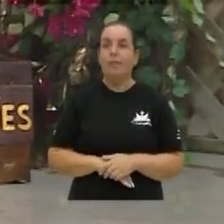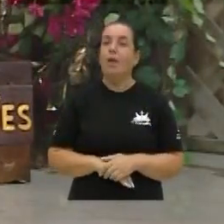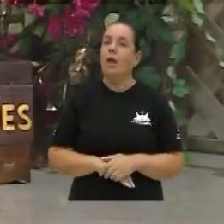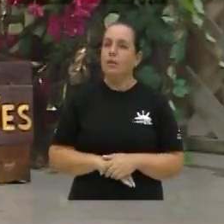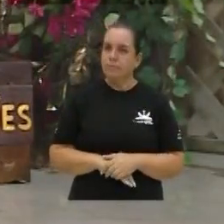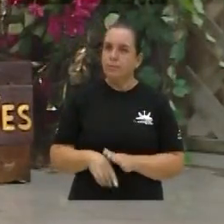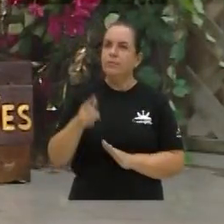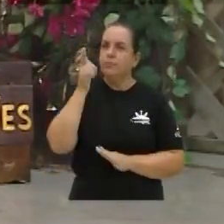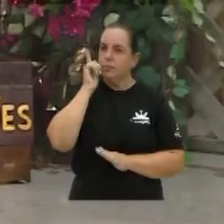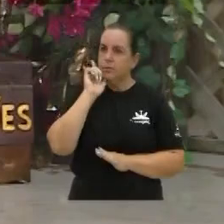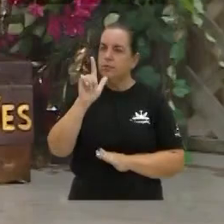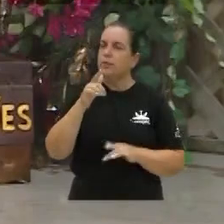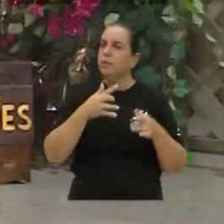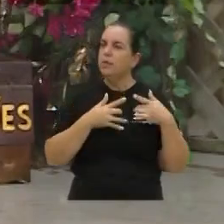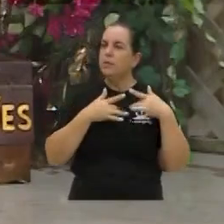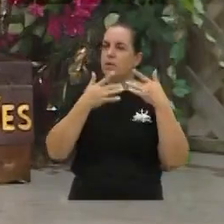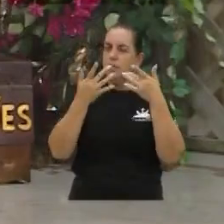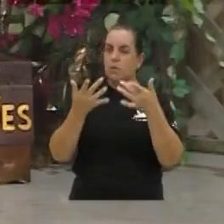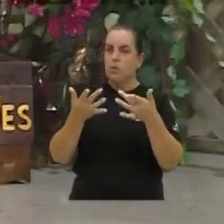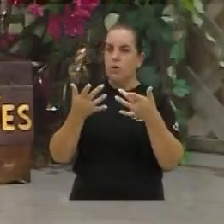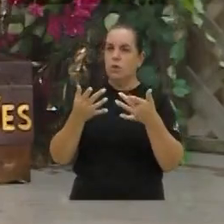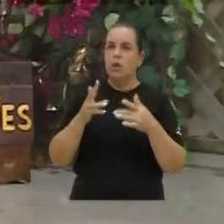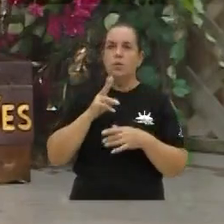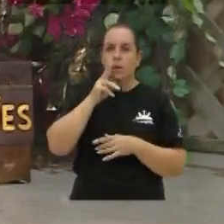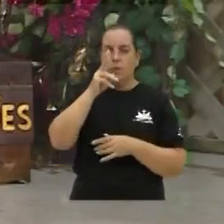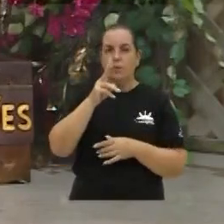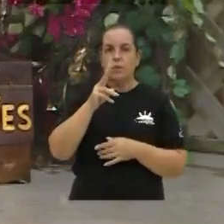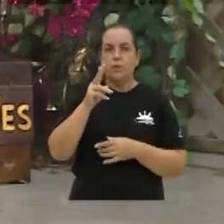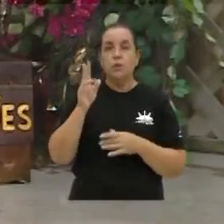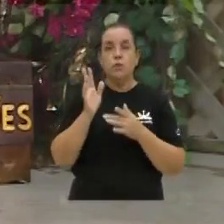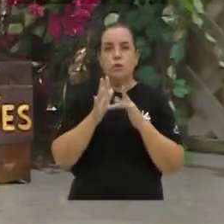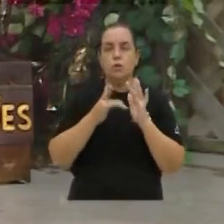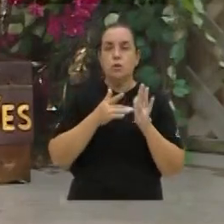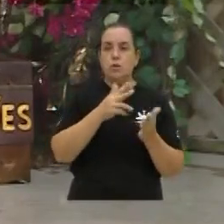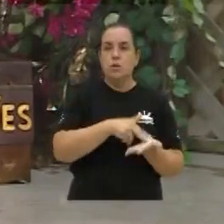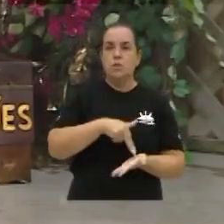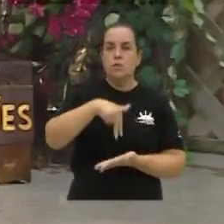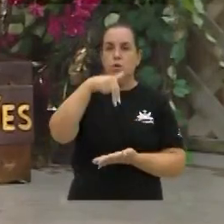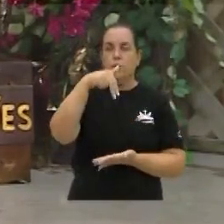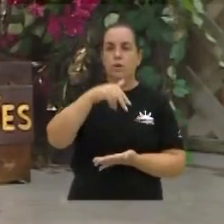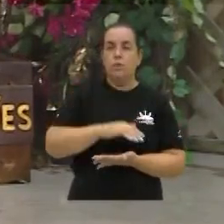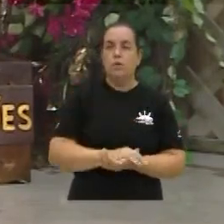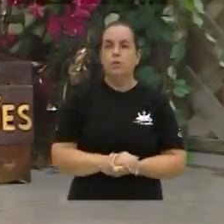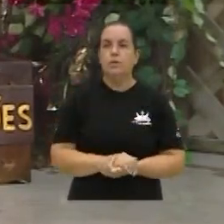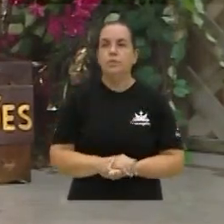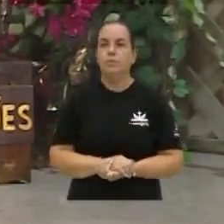alcançados pela misericórdia e pela força do ressuscitado.